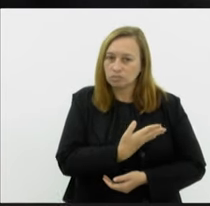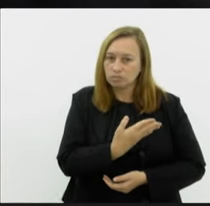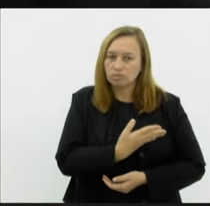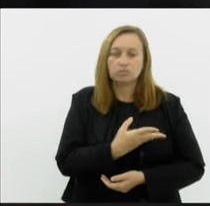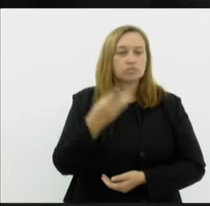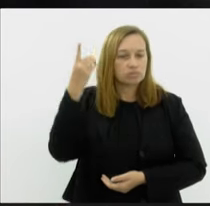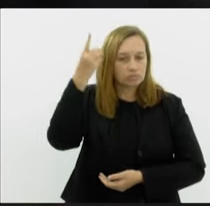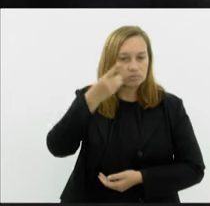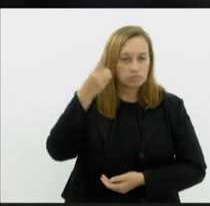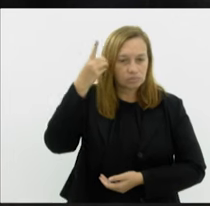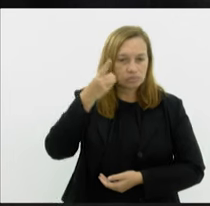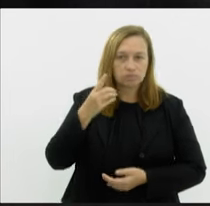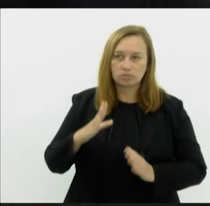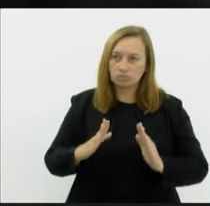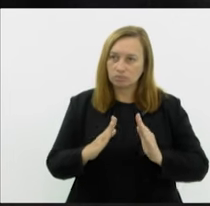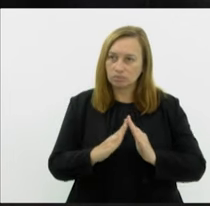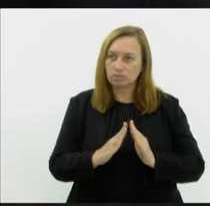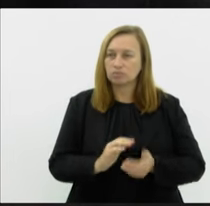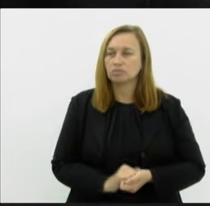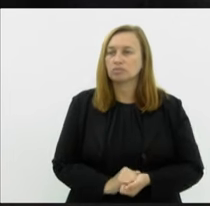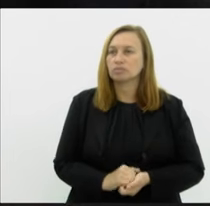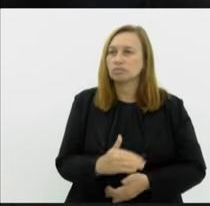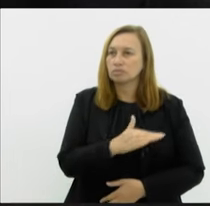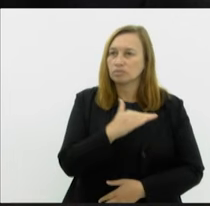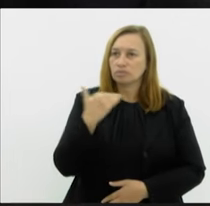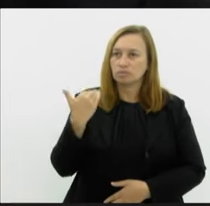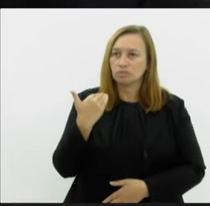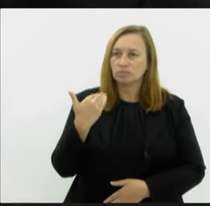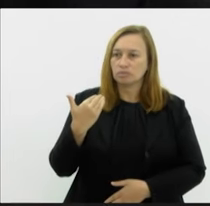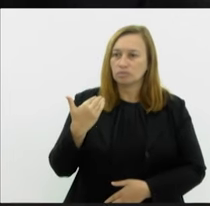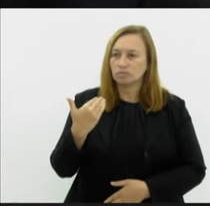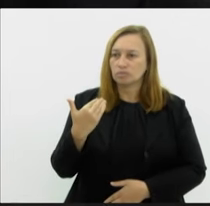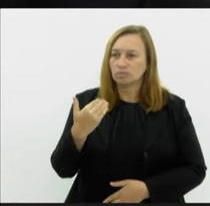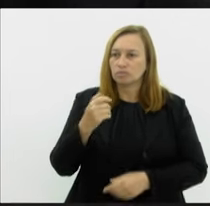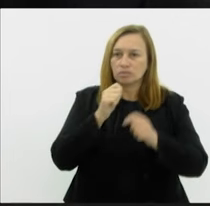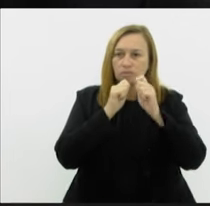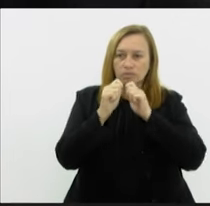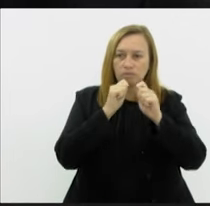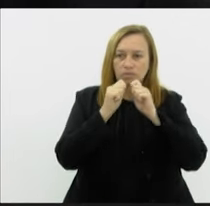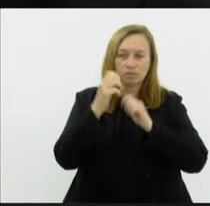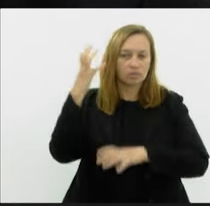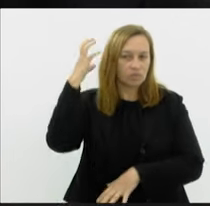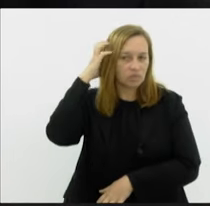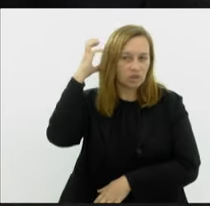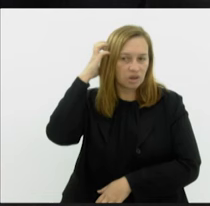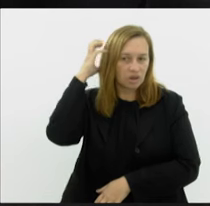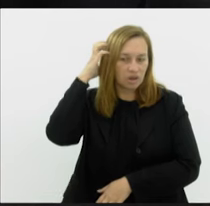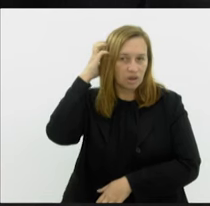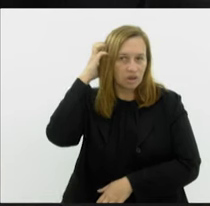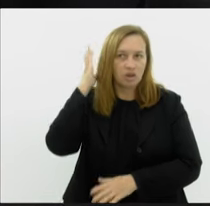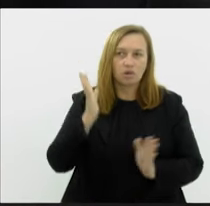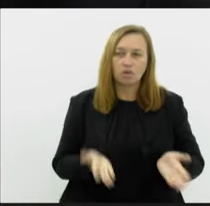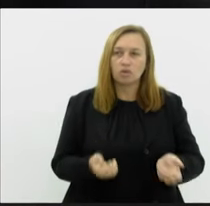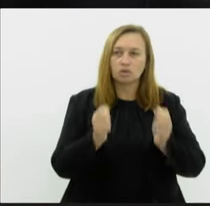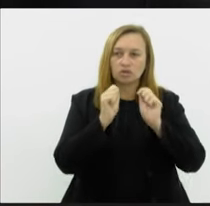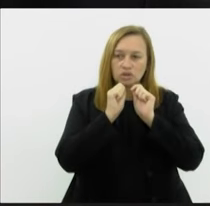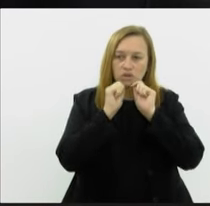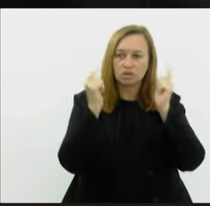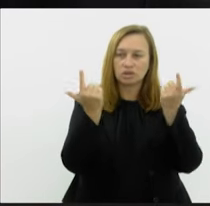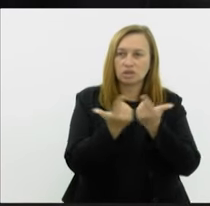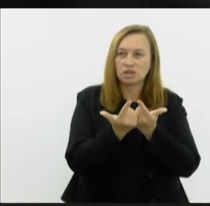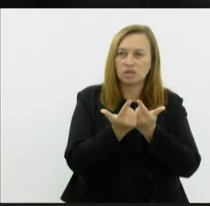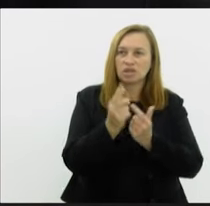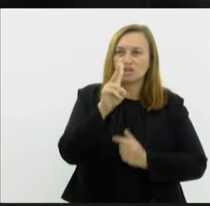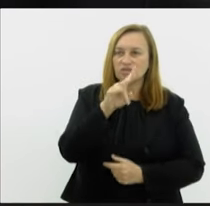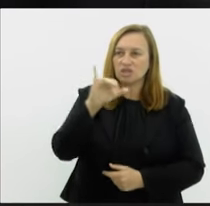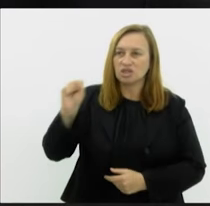e deputadas da casa, pelo falecimento do locutor da nossa rádio Alerj, hoje pela manhã, do querido Vinícius Lima, aos